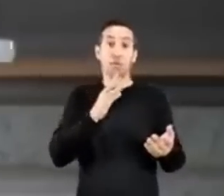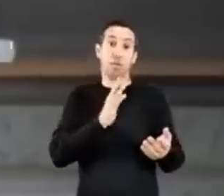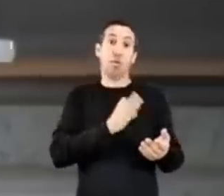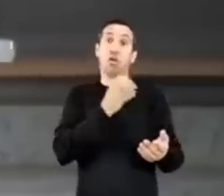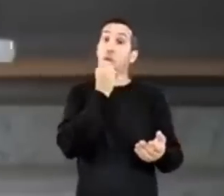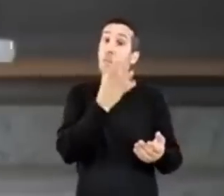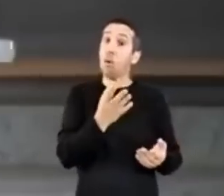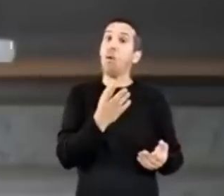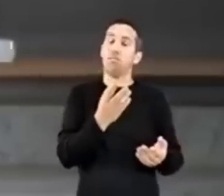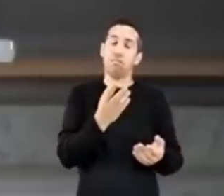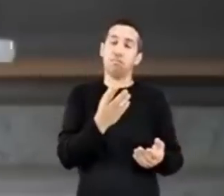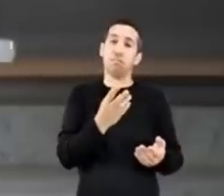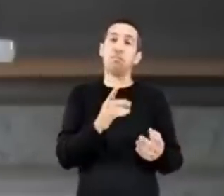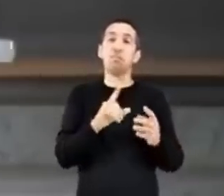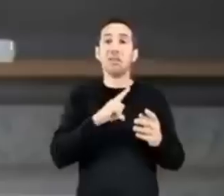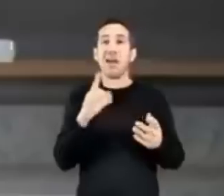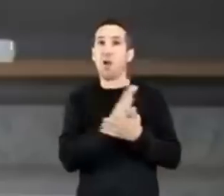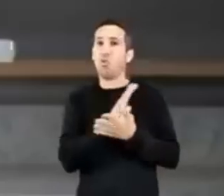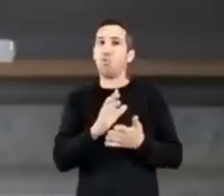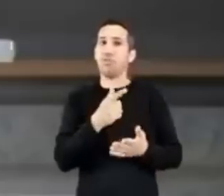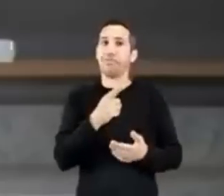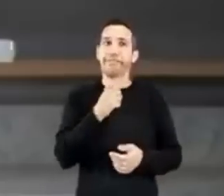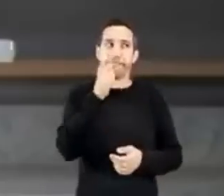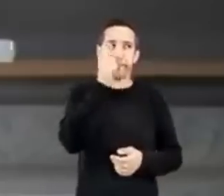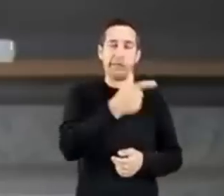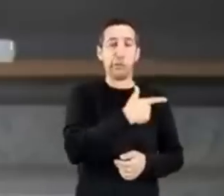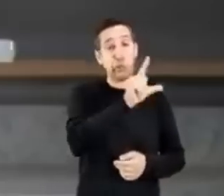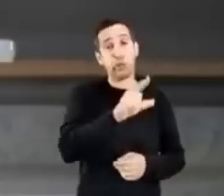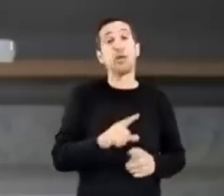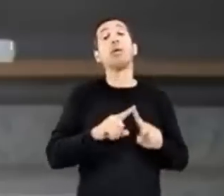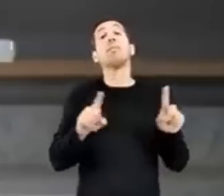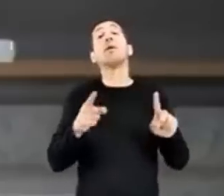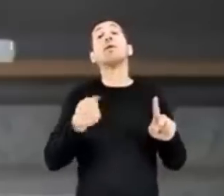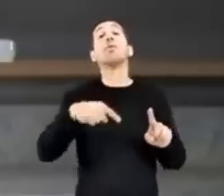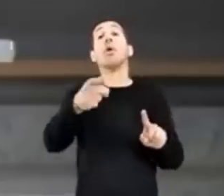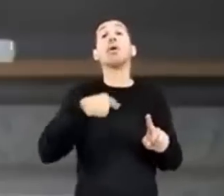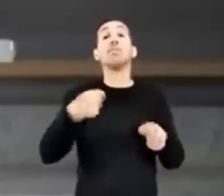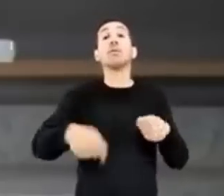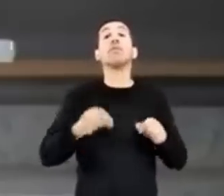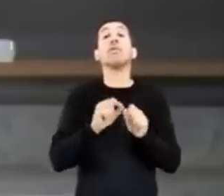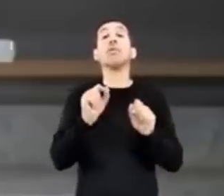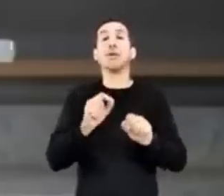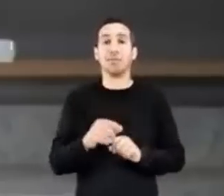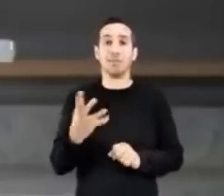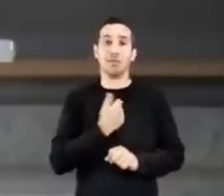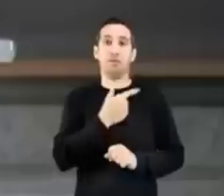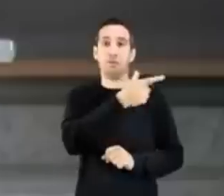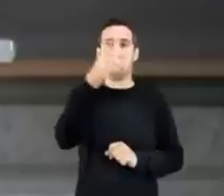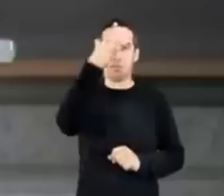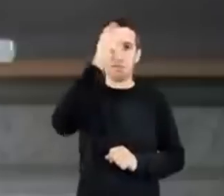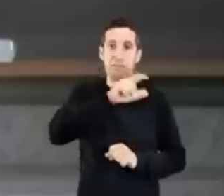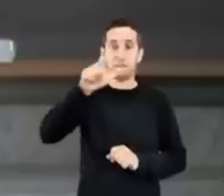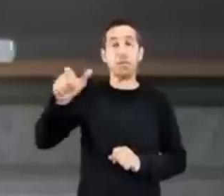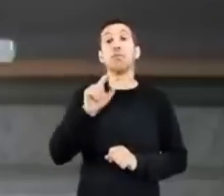é e o que que nós não devemos fazer para salvar as pessoas e me